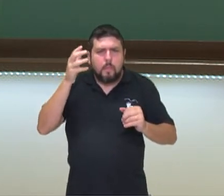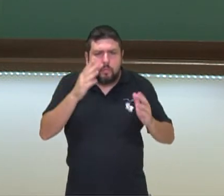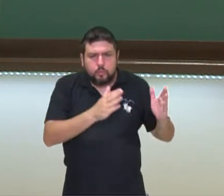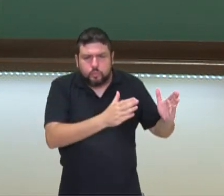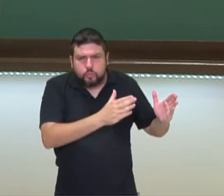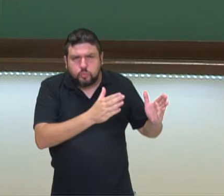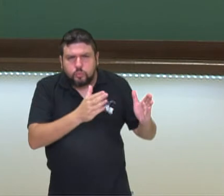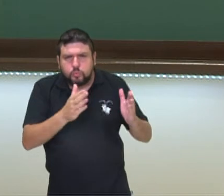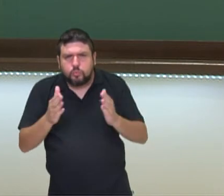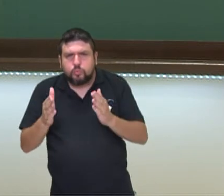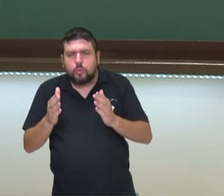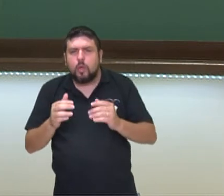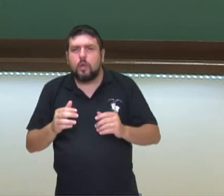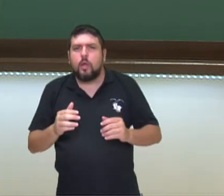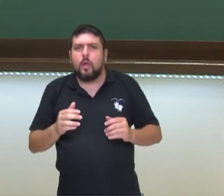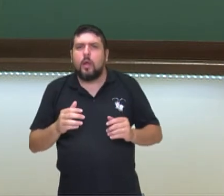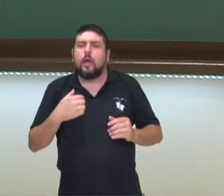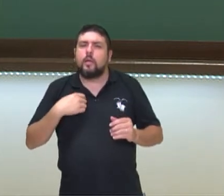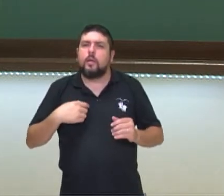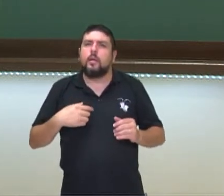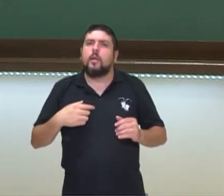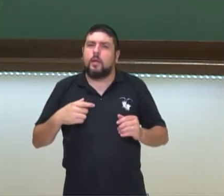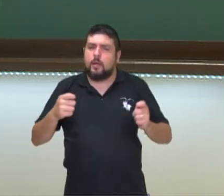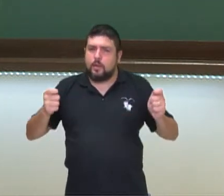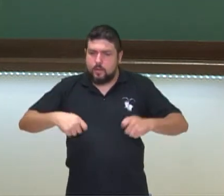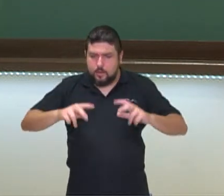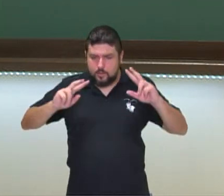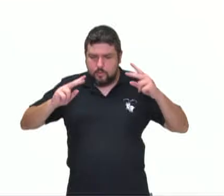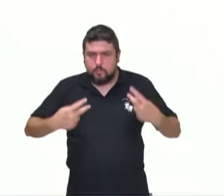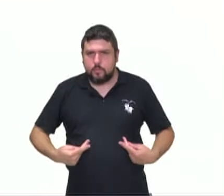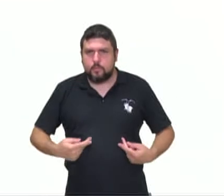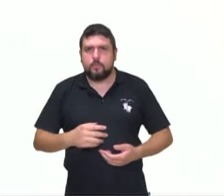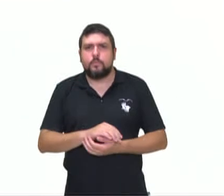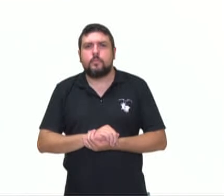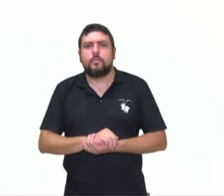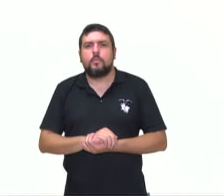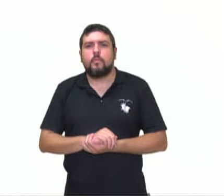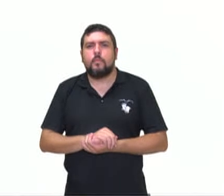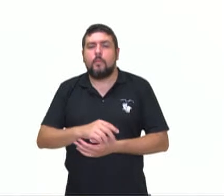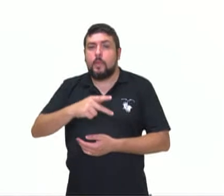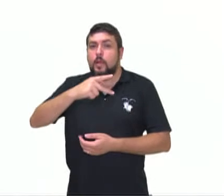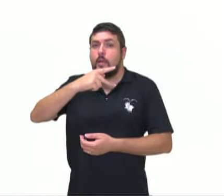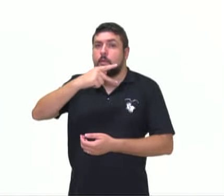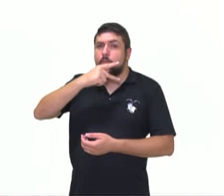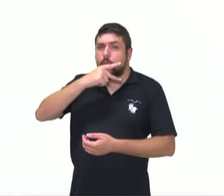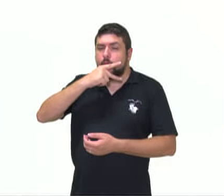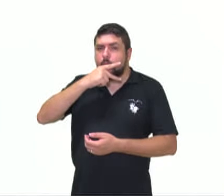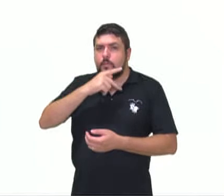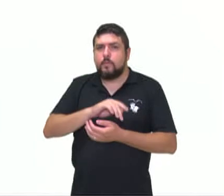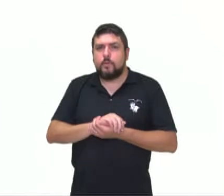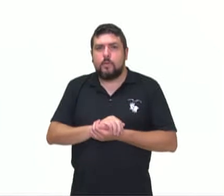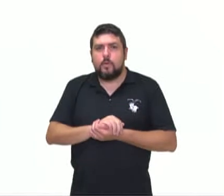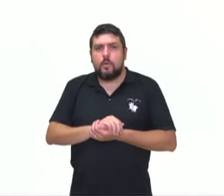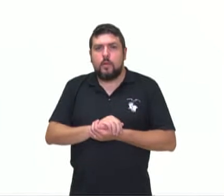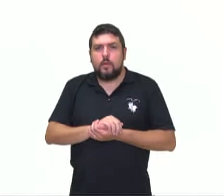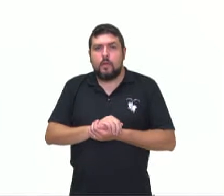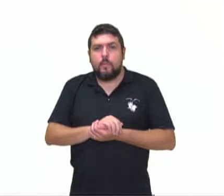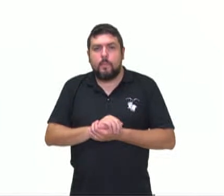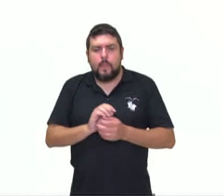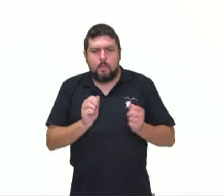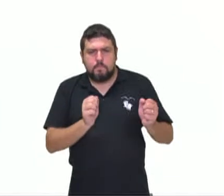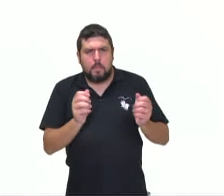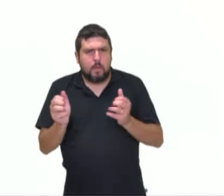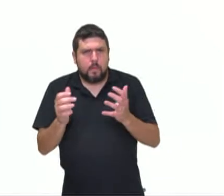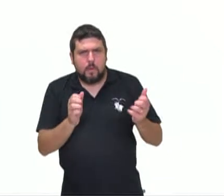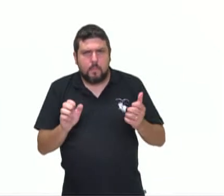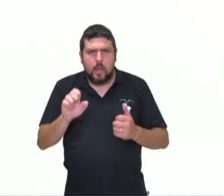grande fator que nos diferencia dos demais animais. Platão afirmava que a palavra ela pode agir como um